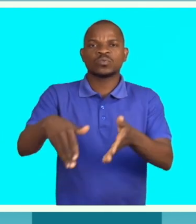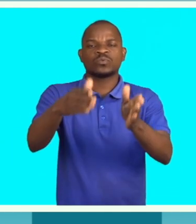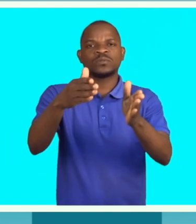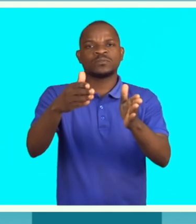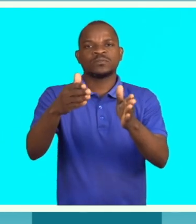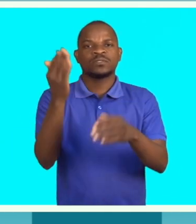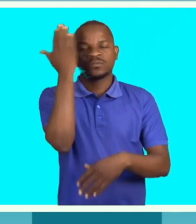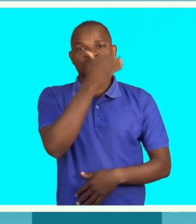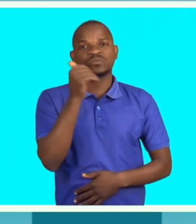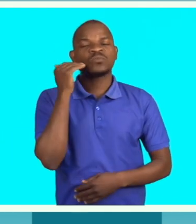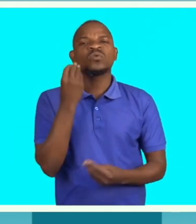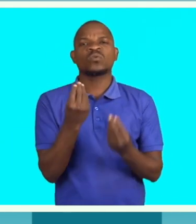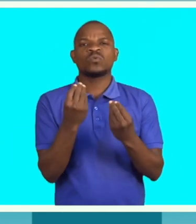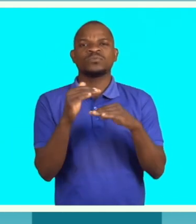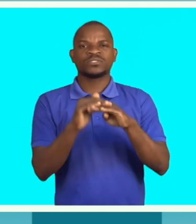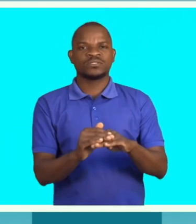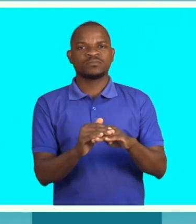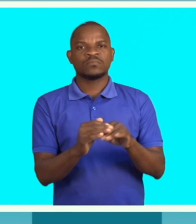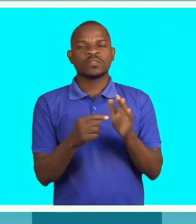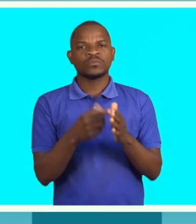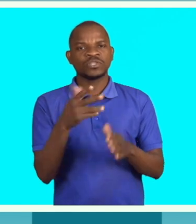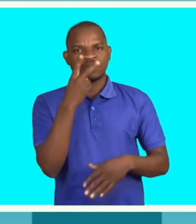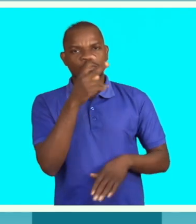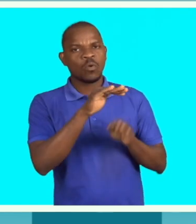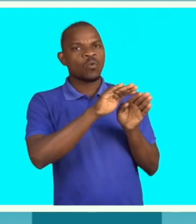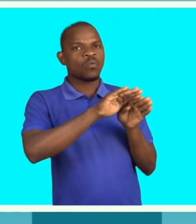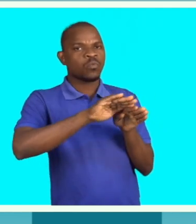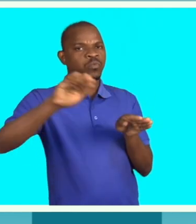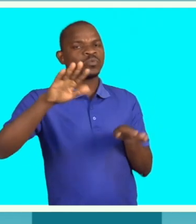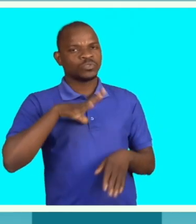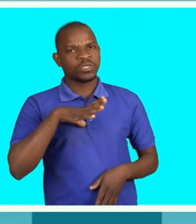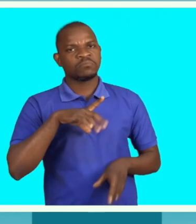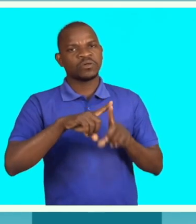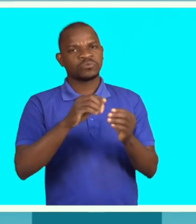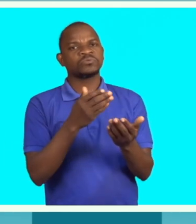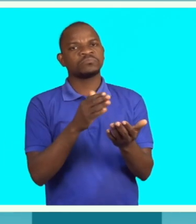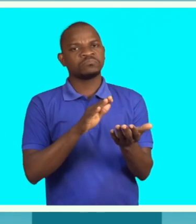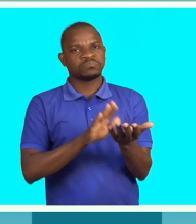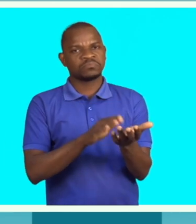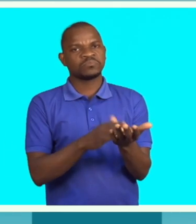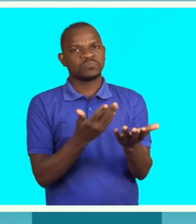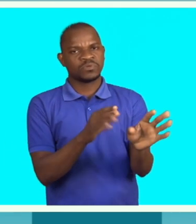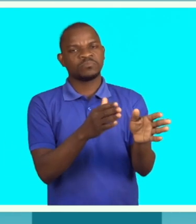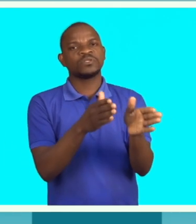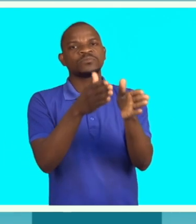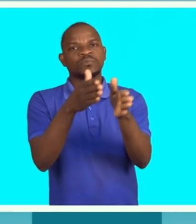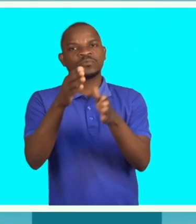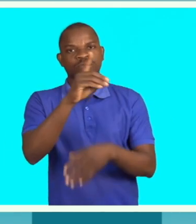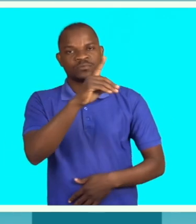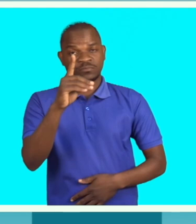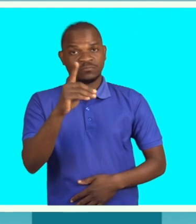Chimoio. Como que estão? Estou a ver rampa? É uma coisa alovável, é uma coisa boa para as pessoas com deficiência, não Olha, isto é uma maravilha,